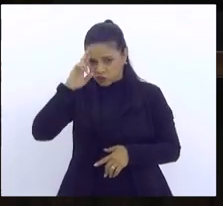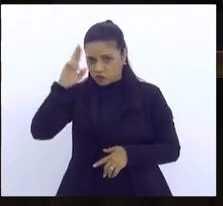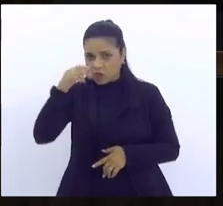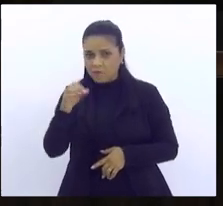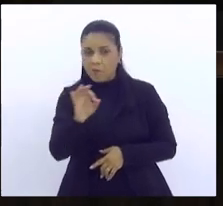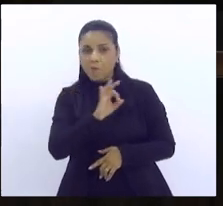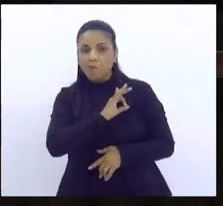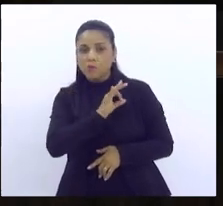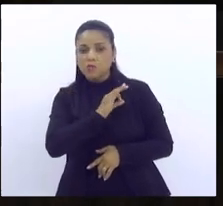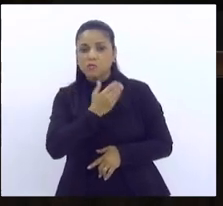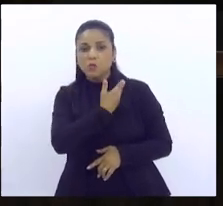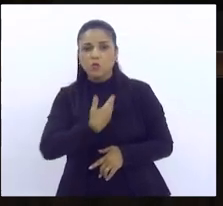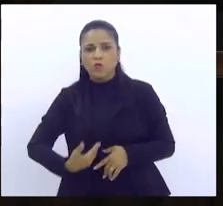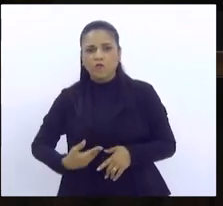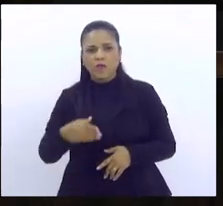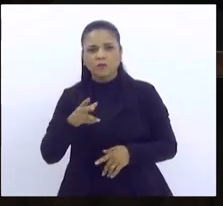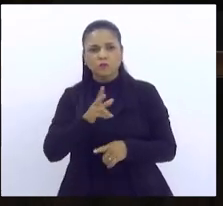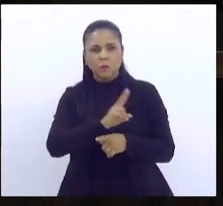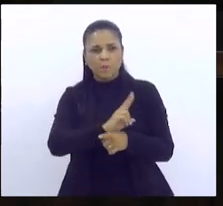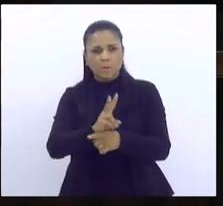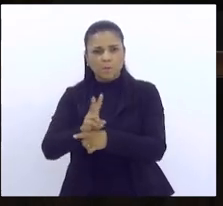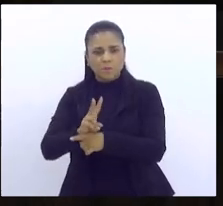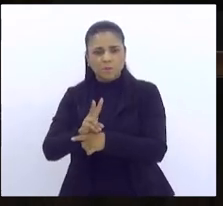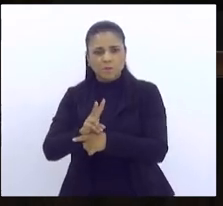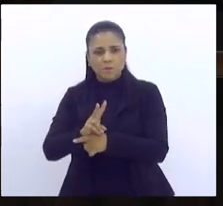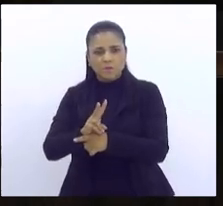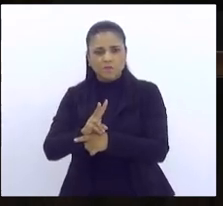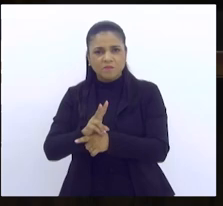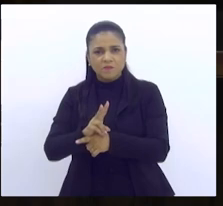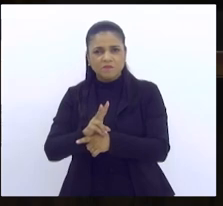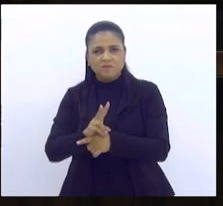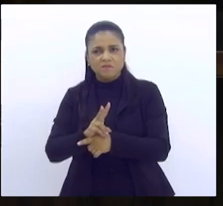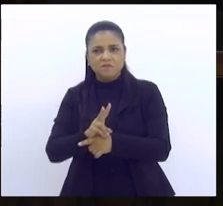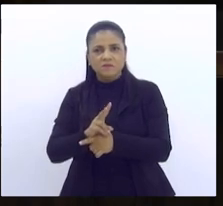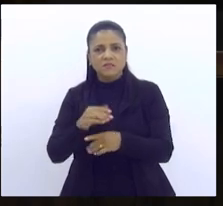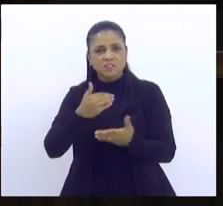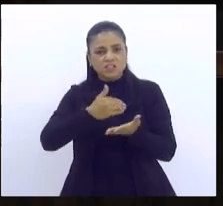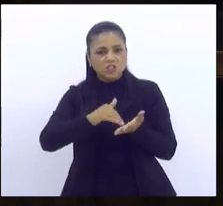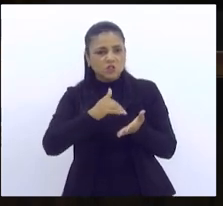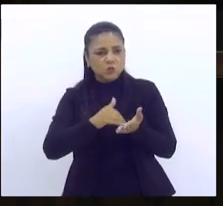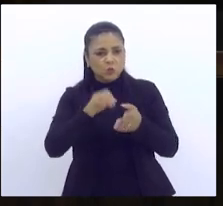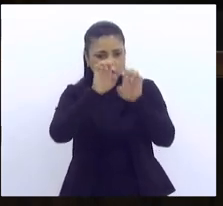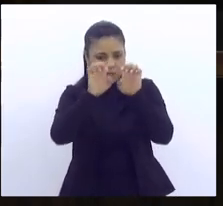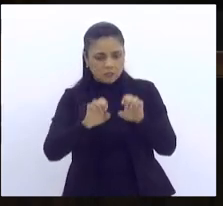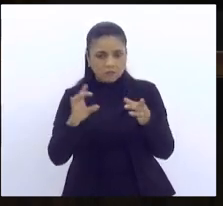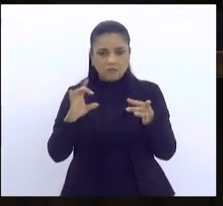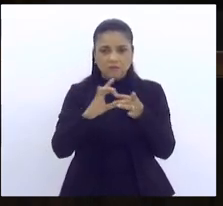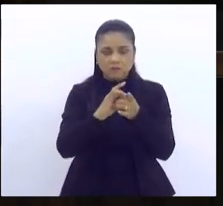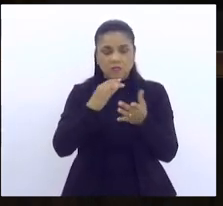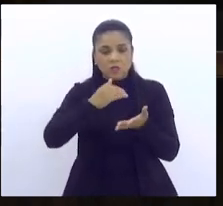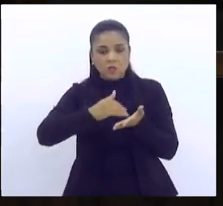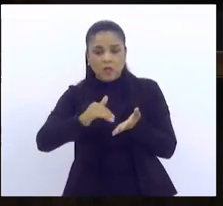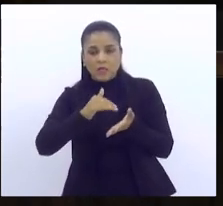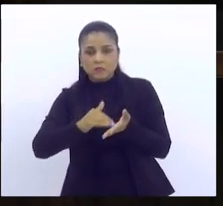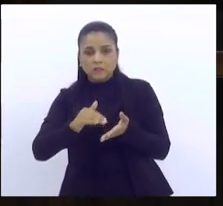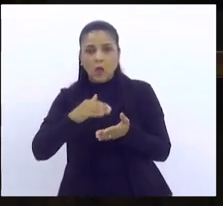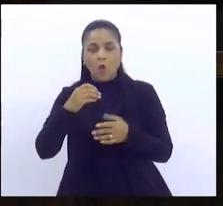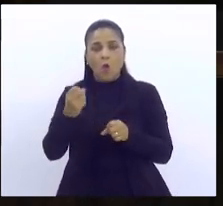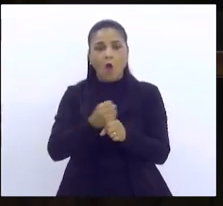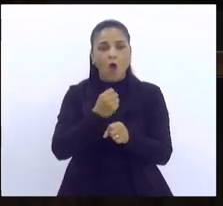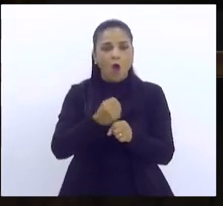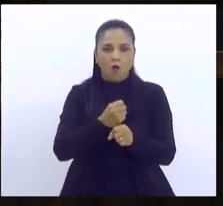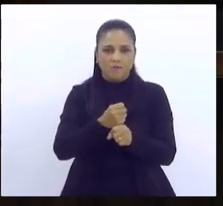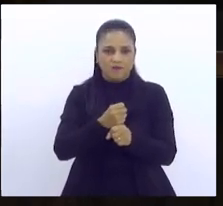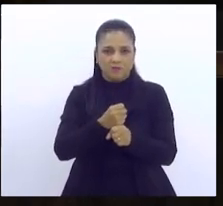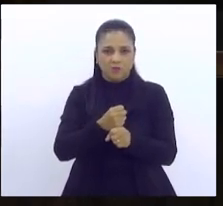governo presente. Governo presente é para estar secretário que é ligado à infraestrutura, secretário de saúde, educação, de obra.